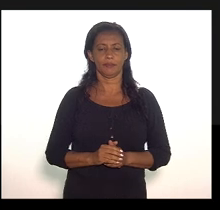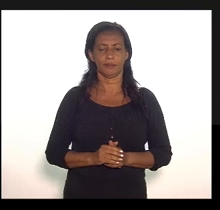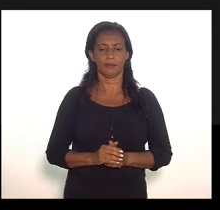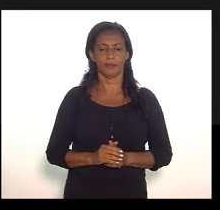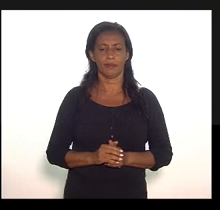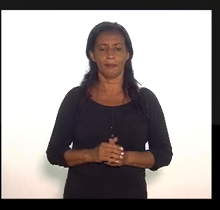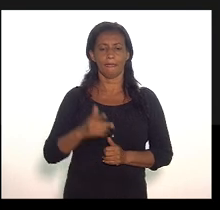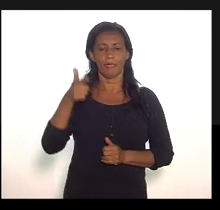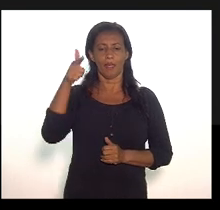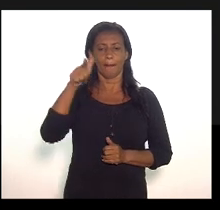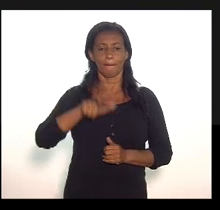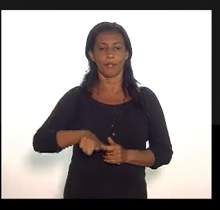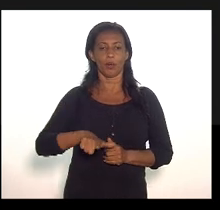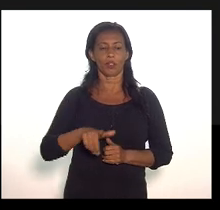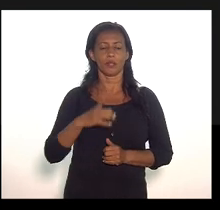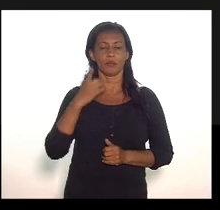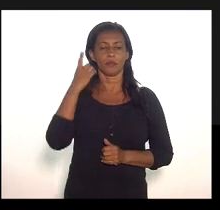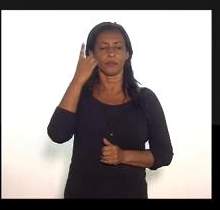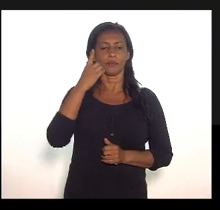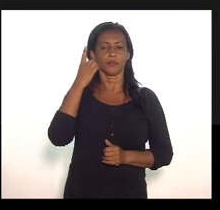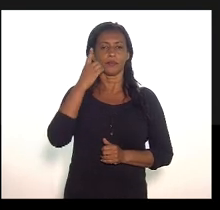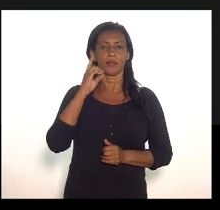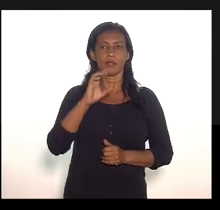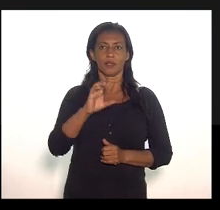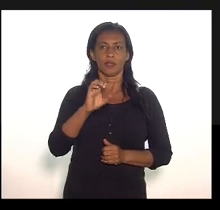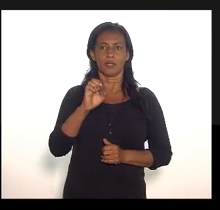Próxima oradora inscrita é a deputada Célia Jordão.